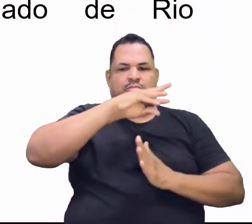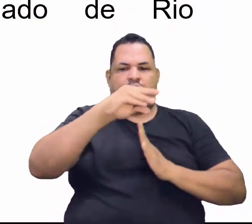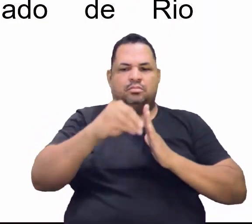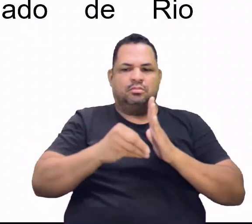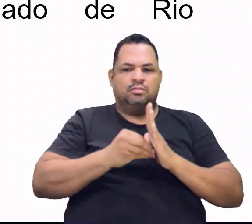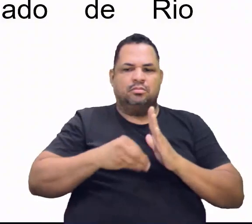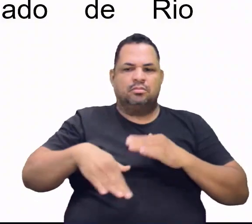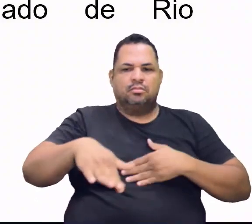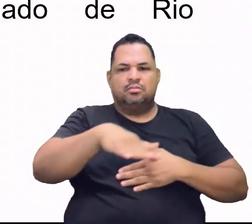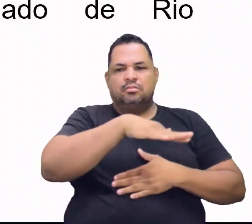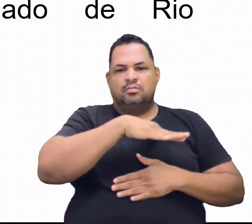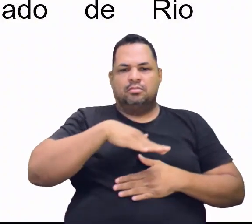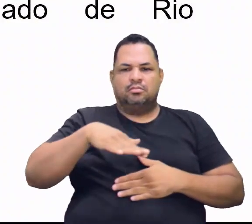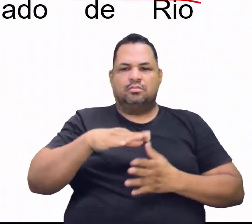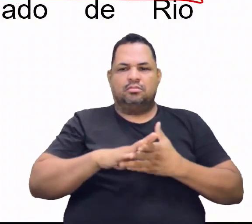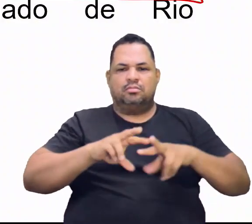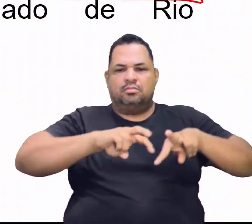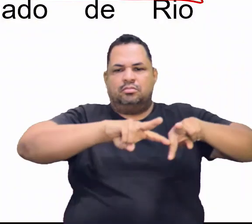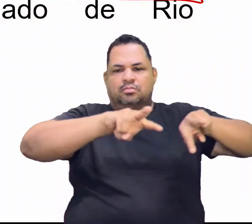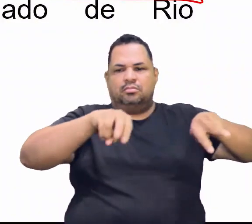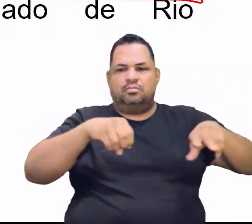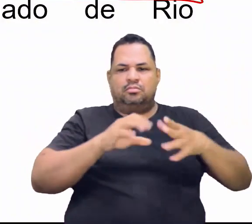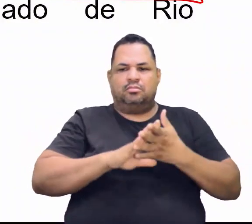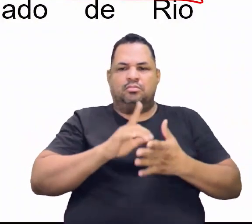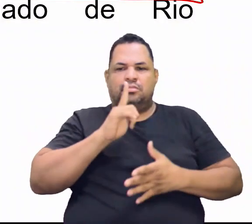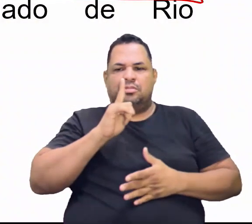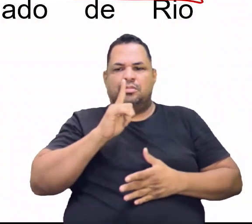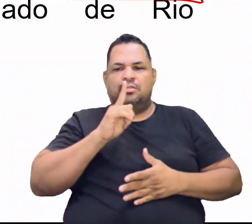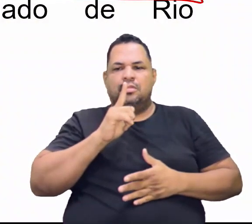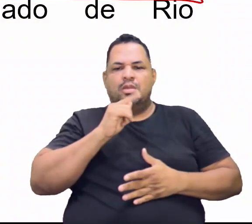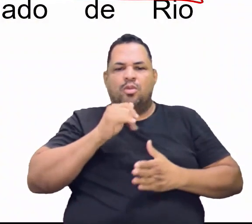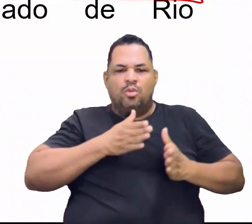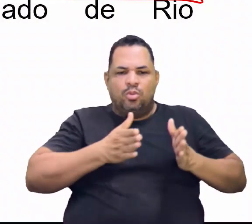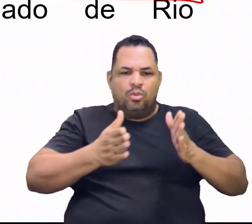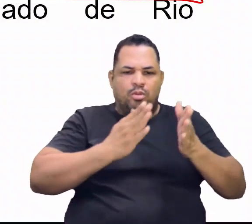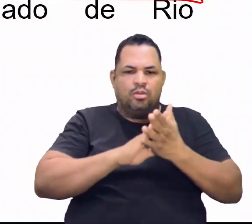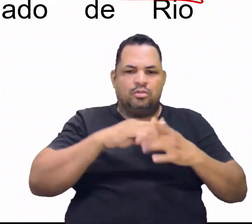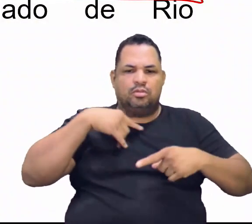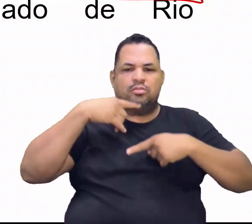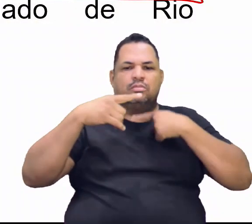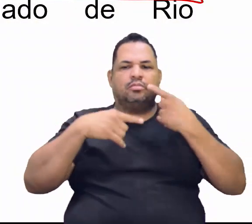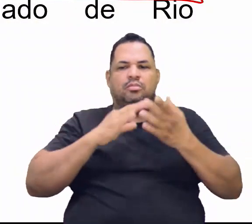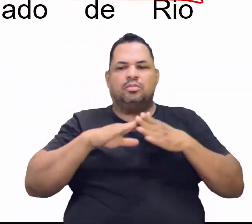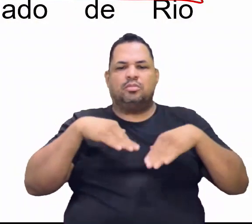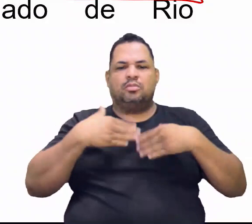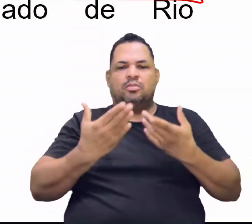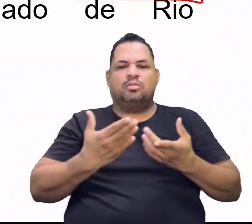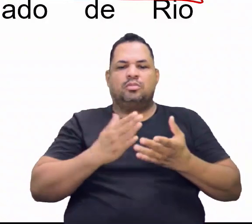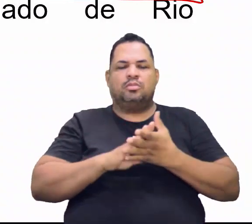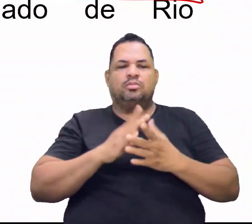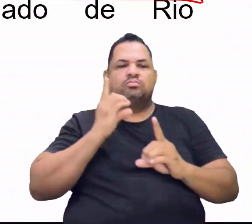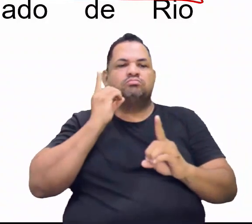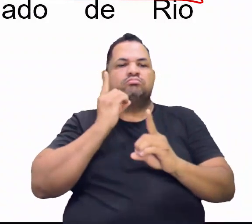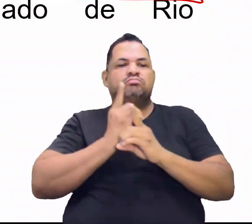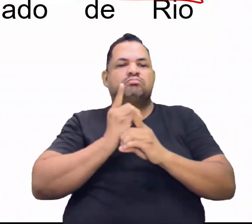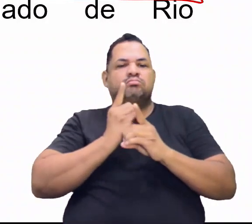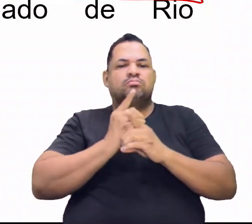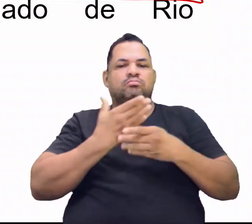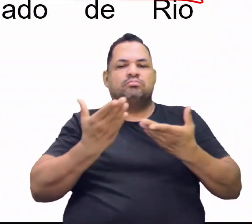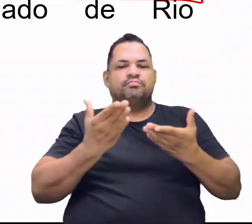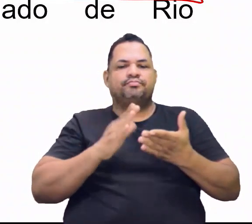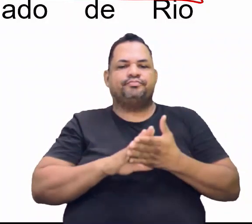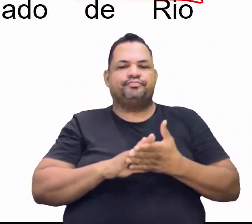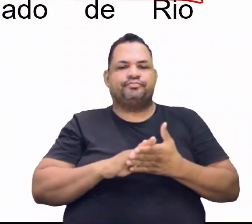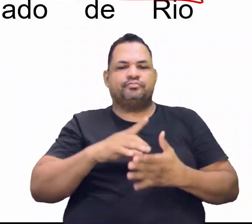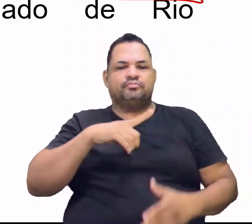americano Theodore Roosevelt, explorando aí o rio da dúvida, que ao descobrir aonde desaguava,